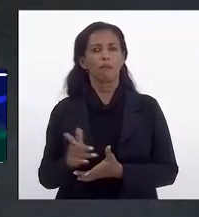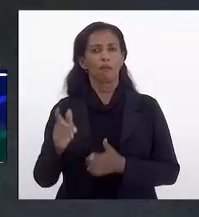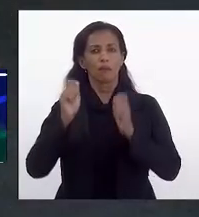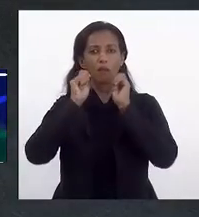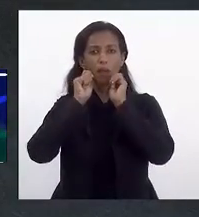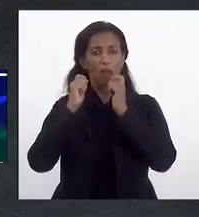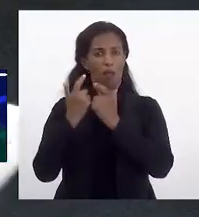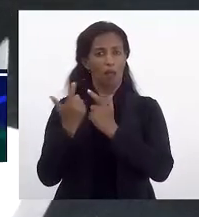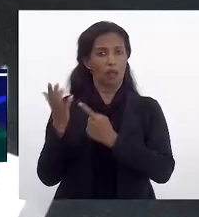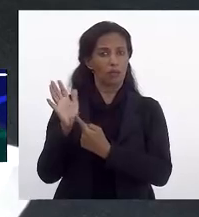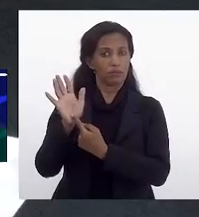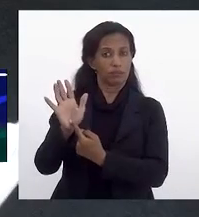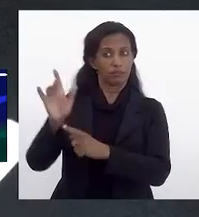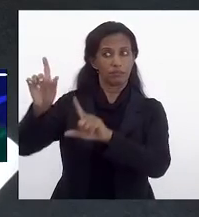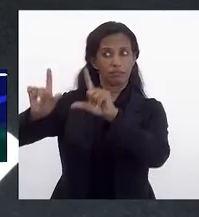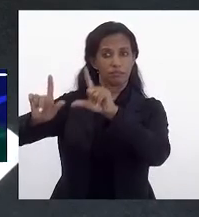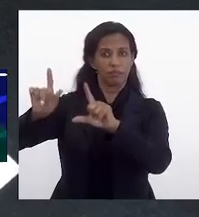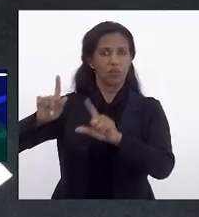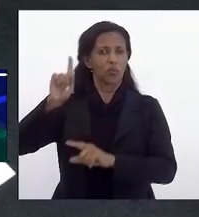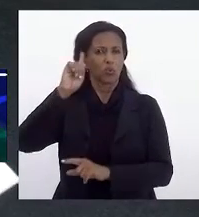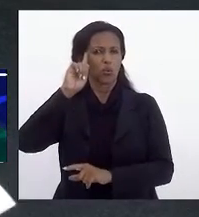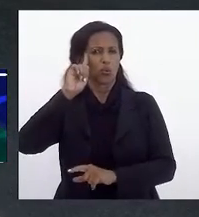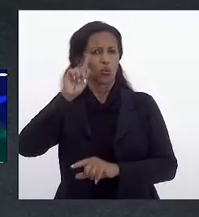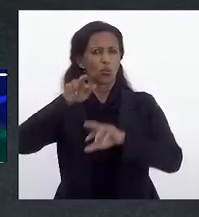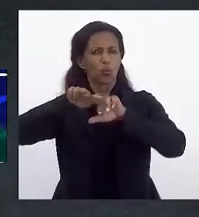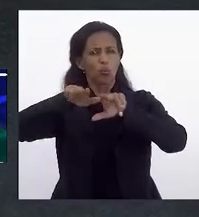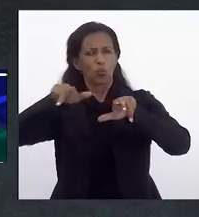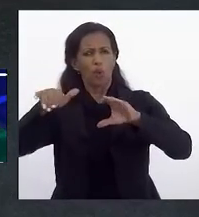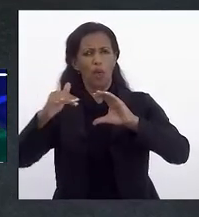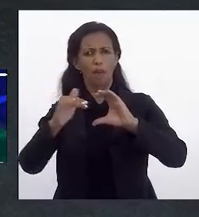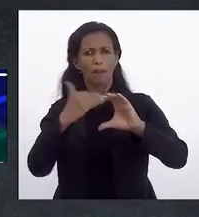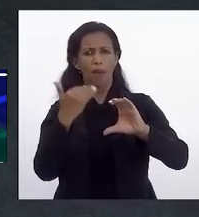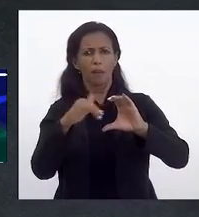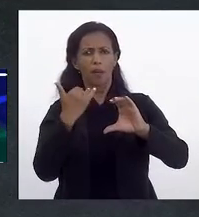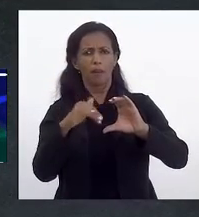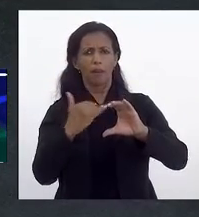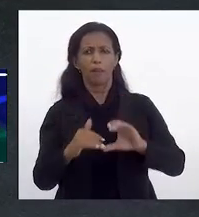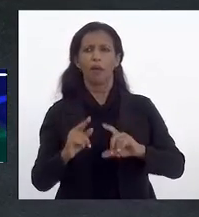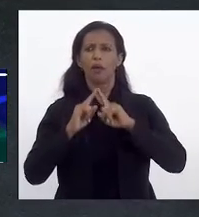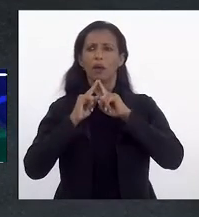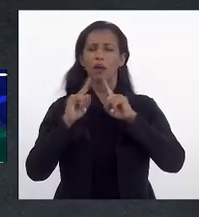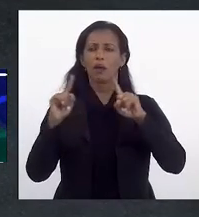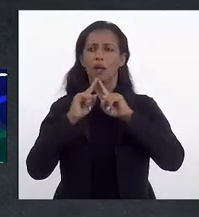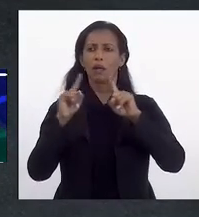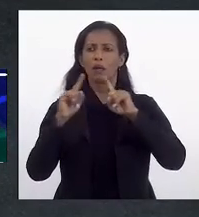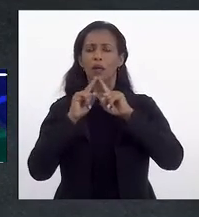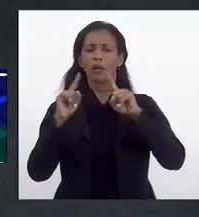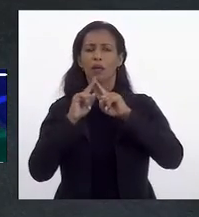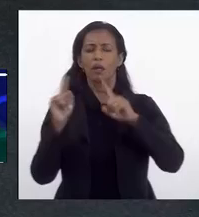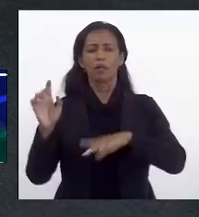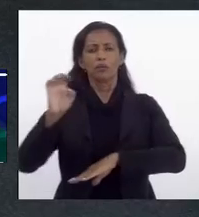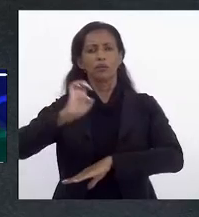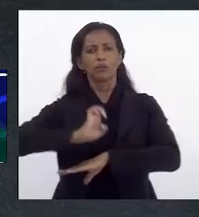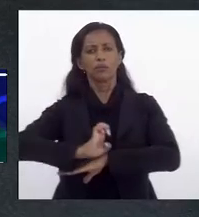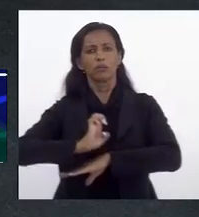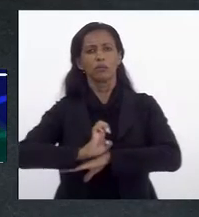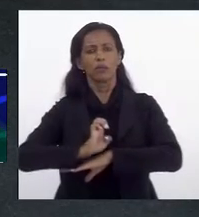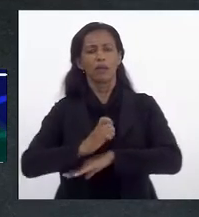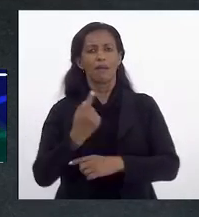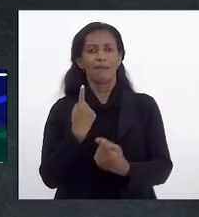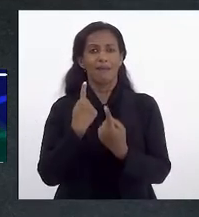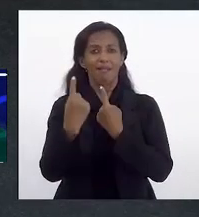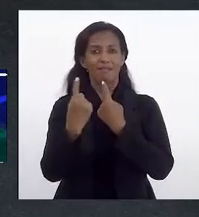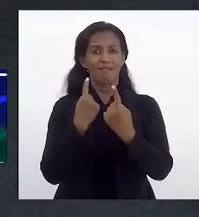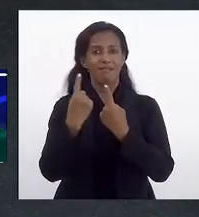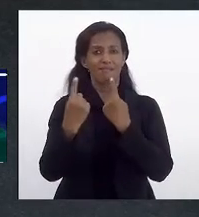é televisionada, eu recebo todos os dias diversos e-mails reclamando do estado da linha